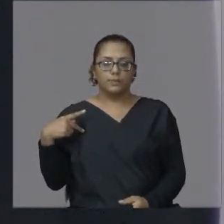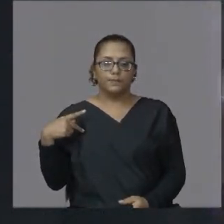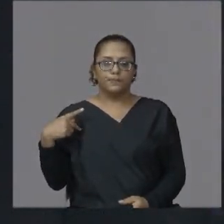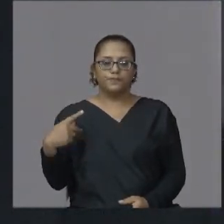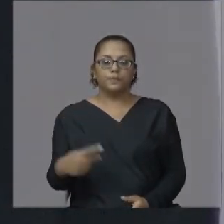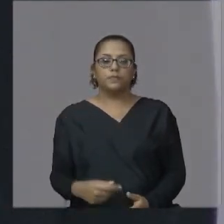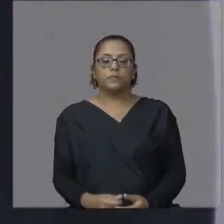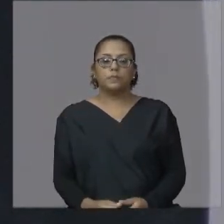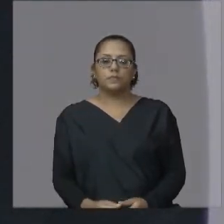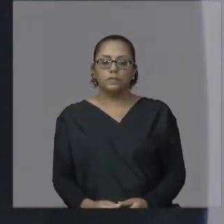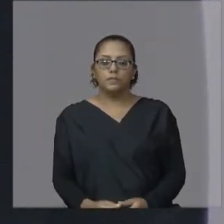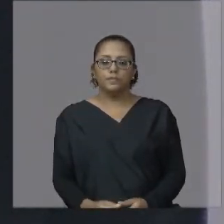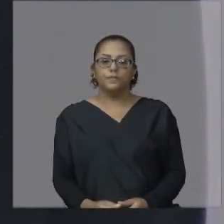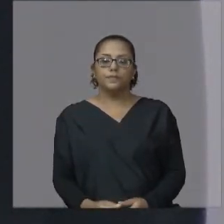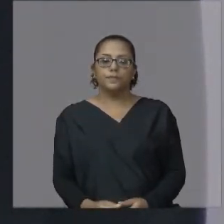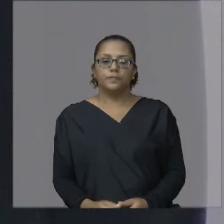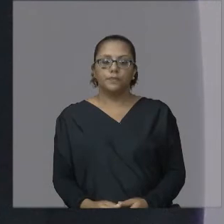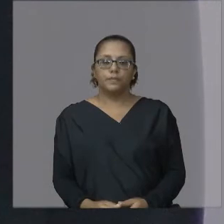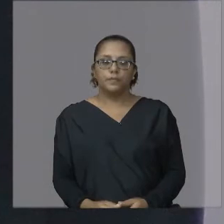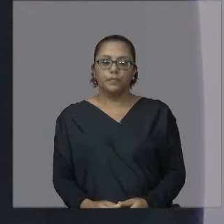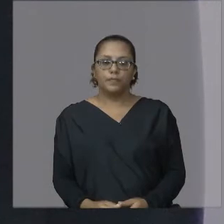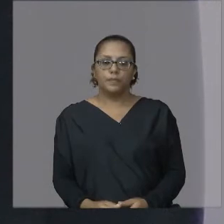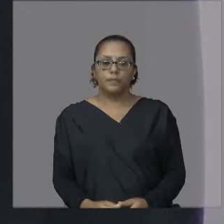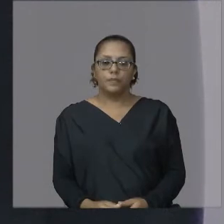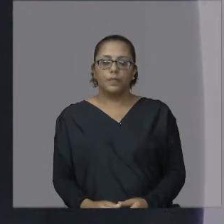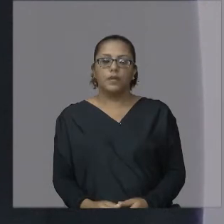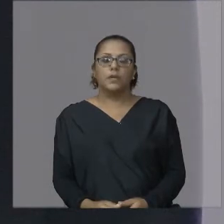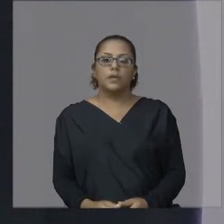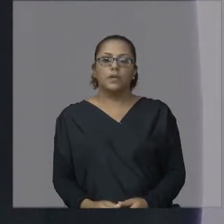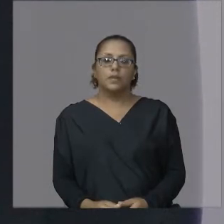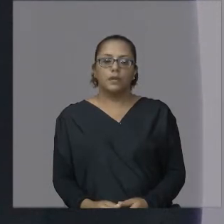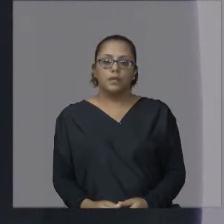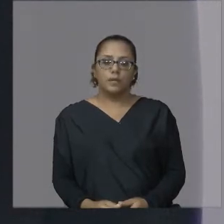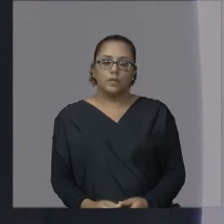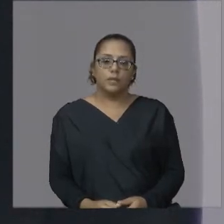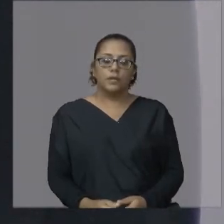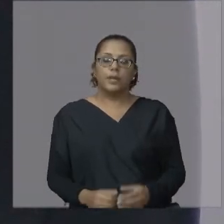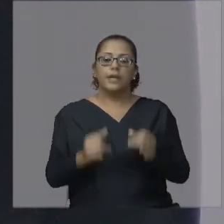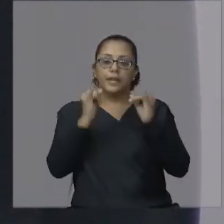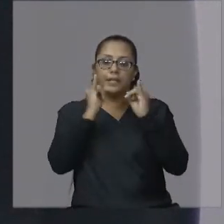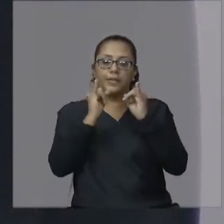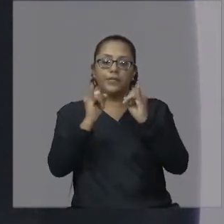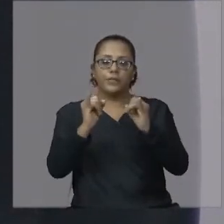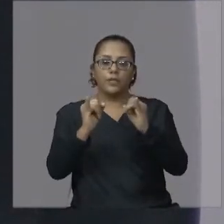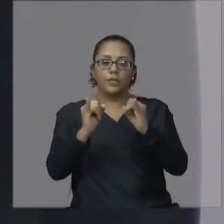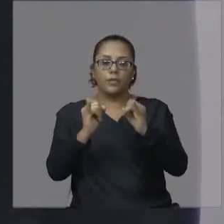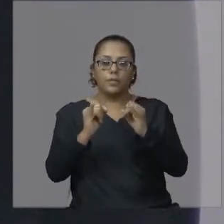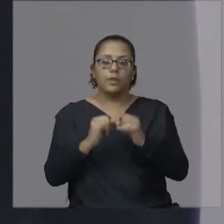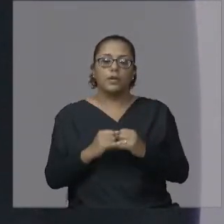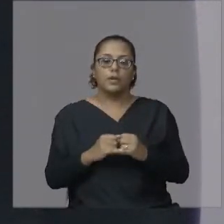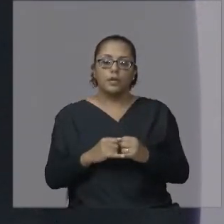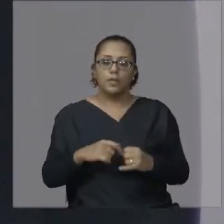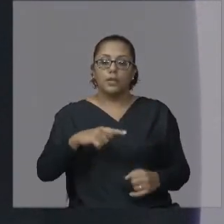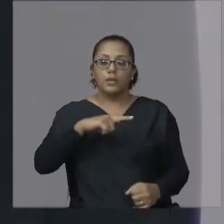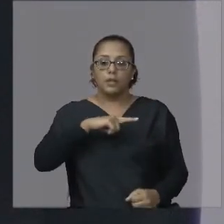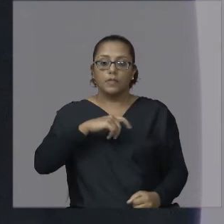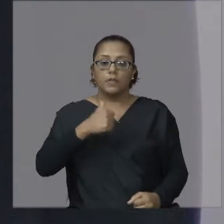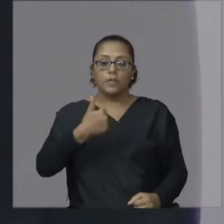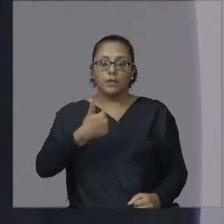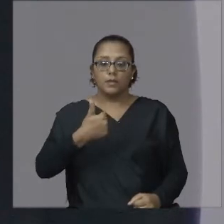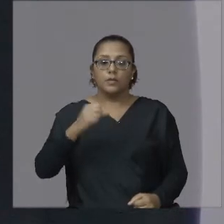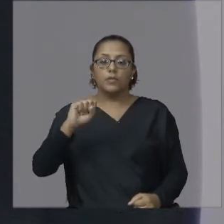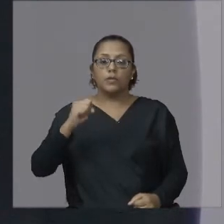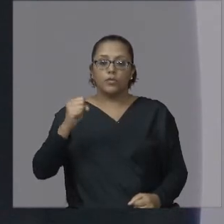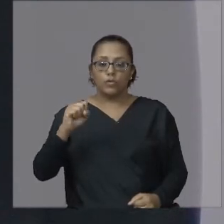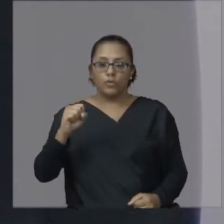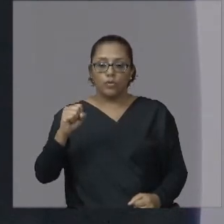Senhor presidente, os escrutinadores me informam que tem Foram 18 votos para o Juvenil